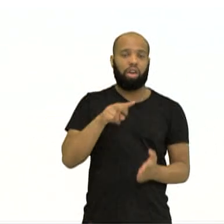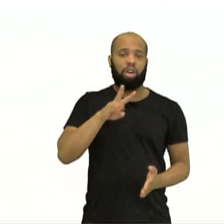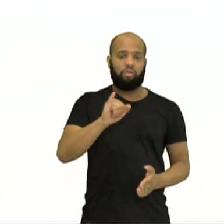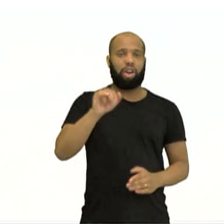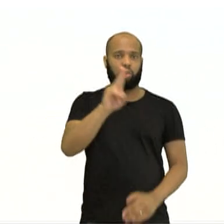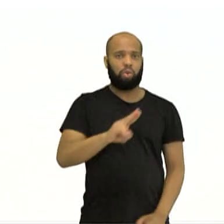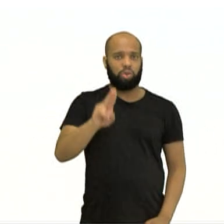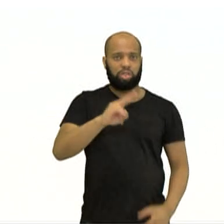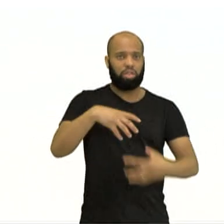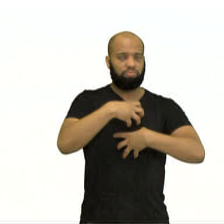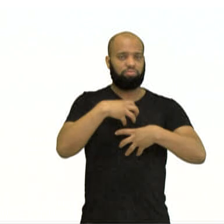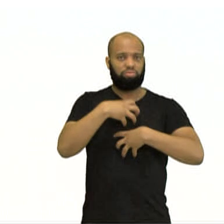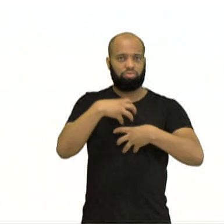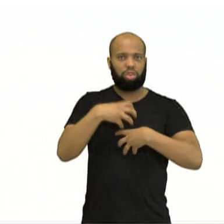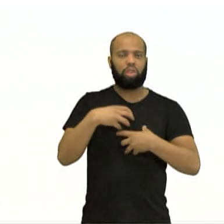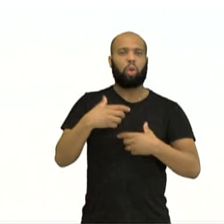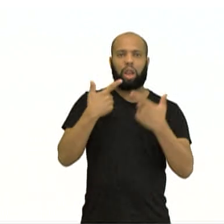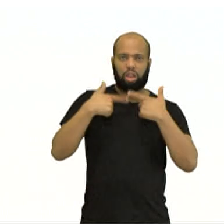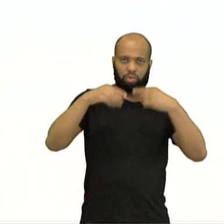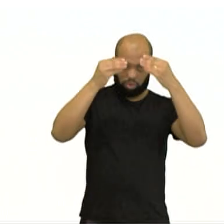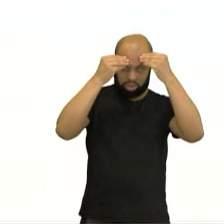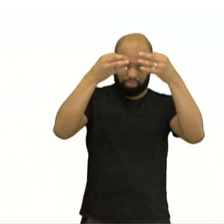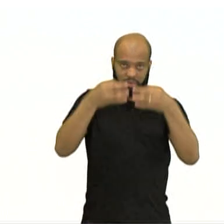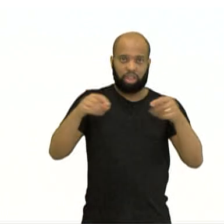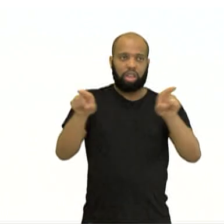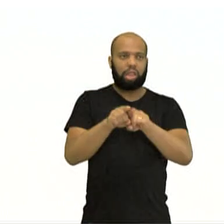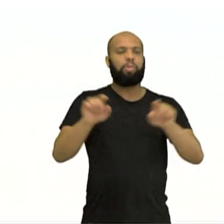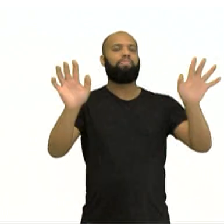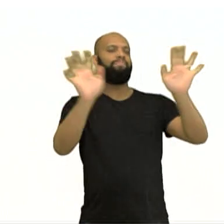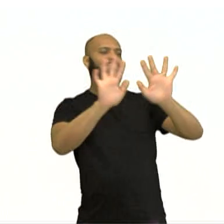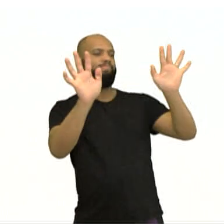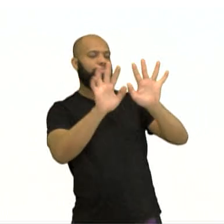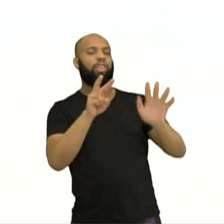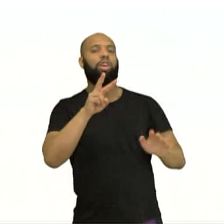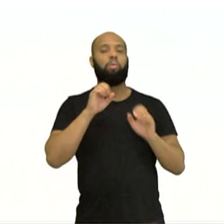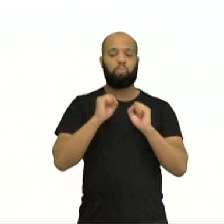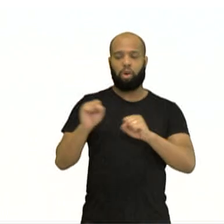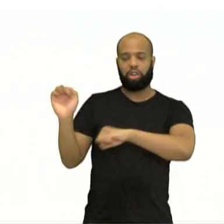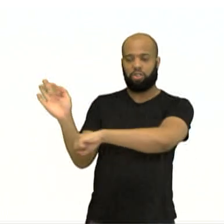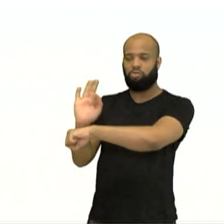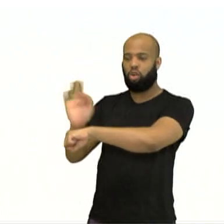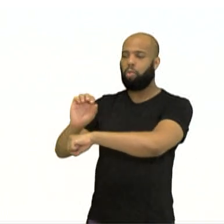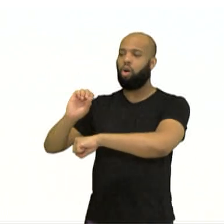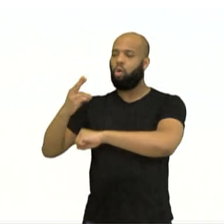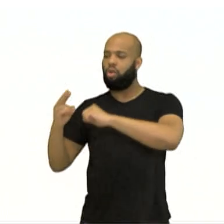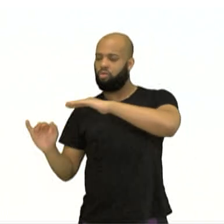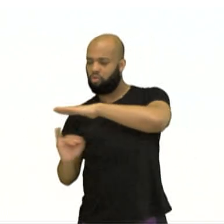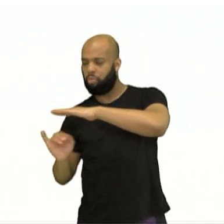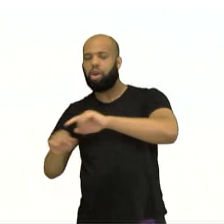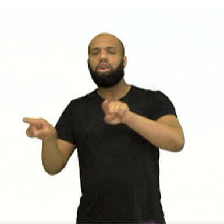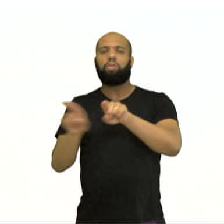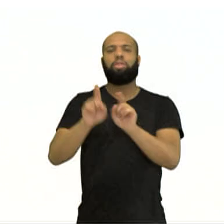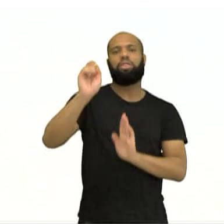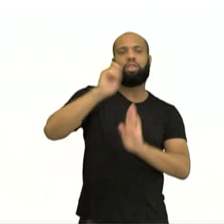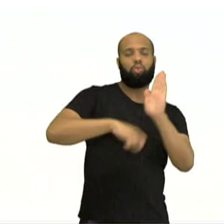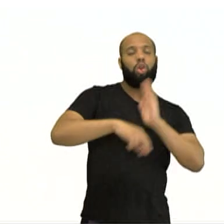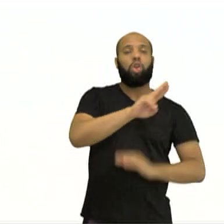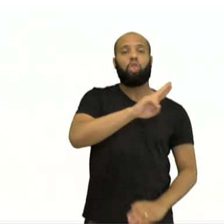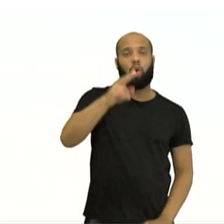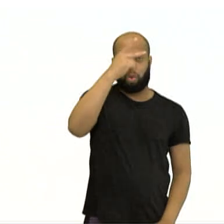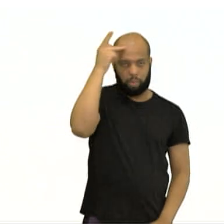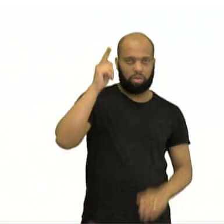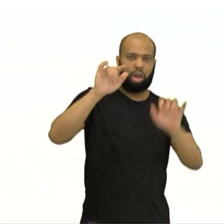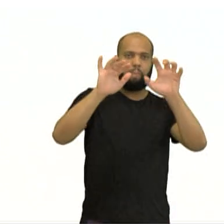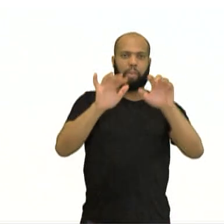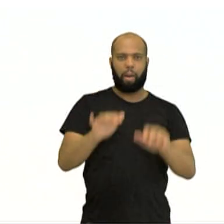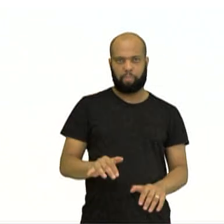necessário que seja encaminhada para um jornal. A despedida, essa poderá ser formal ou não, e a assinatura, o nome da pessoa